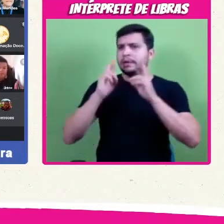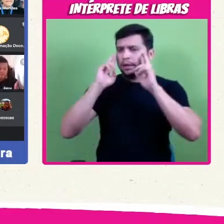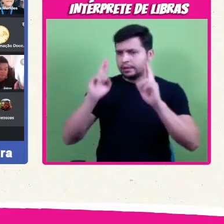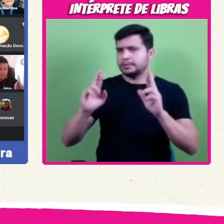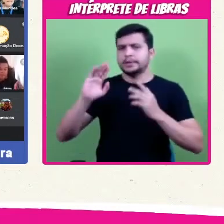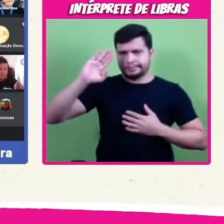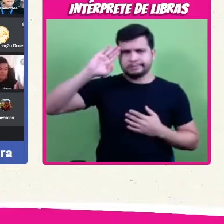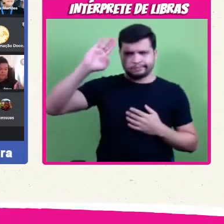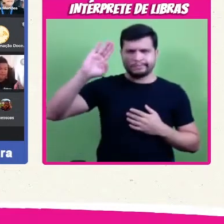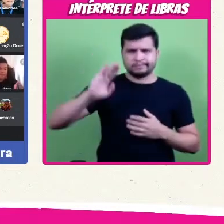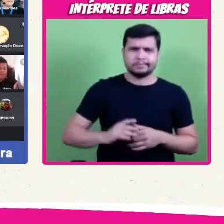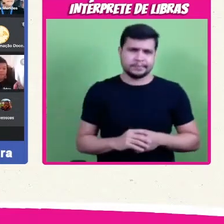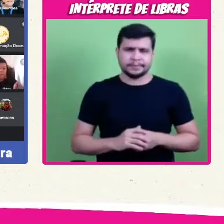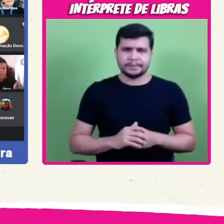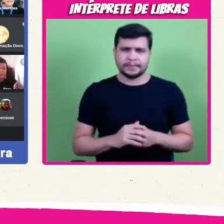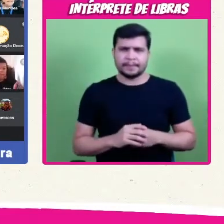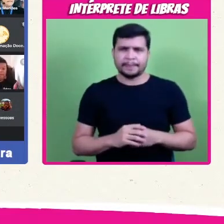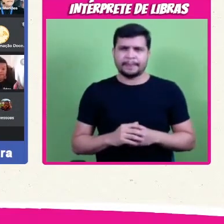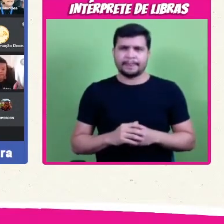Essa